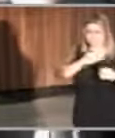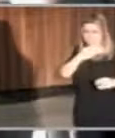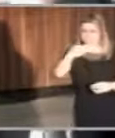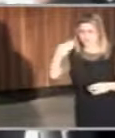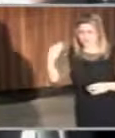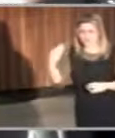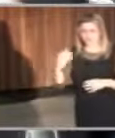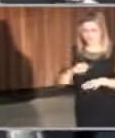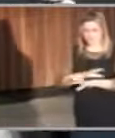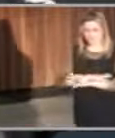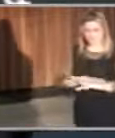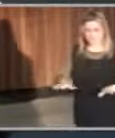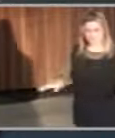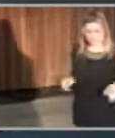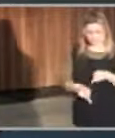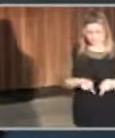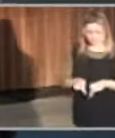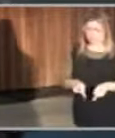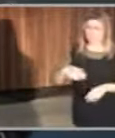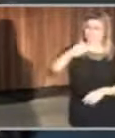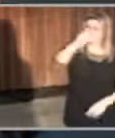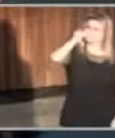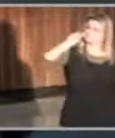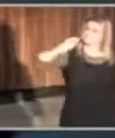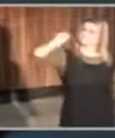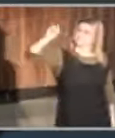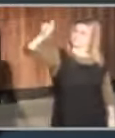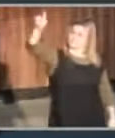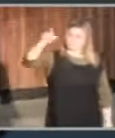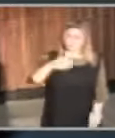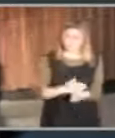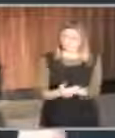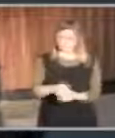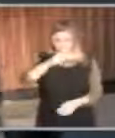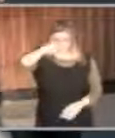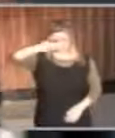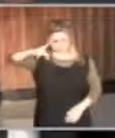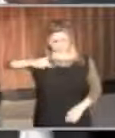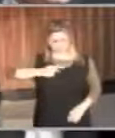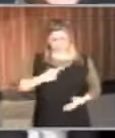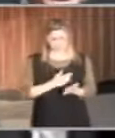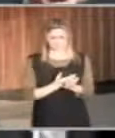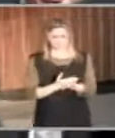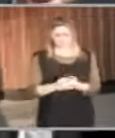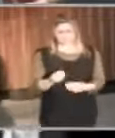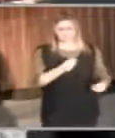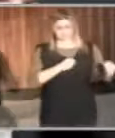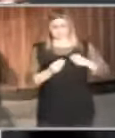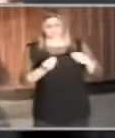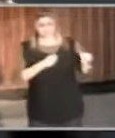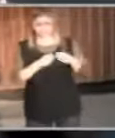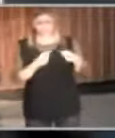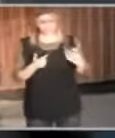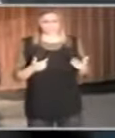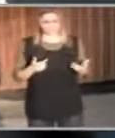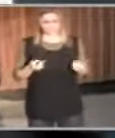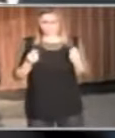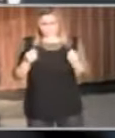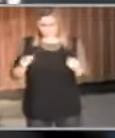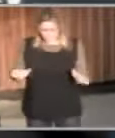abençoadora no meio do sol e do calor do deserto. Eles viram os milagres de Deus. Era